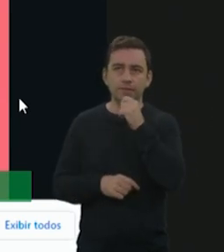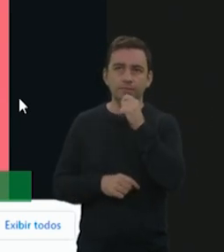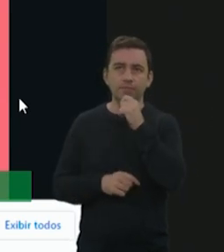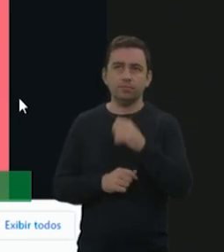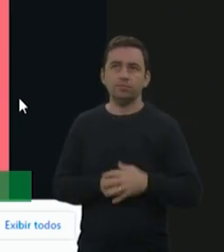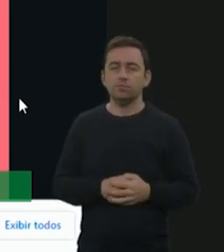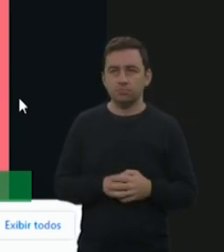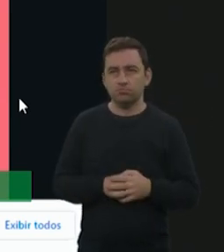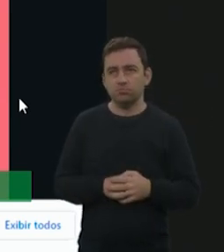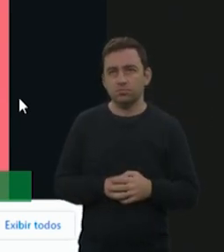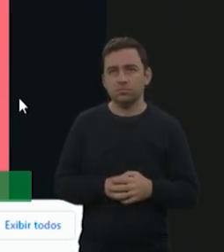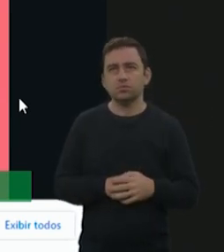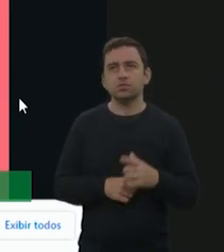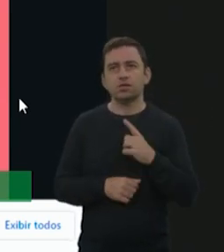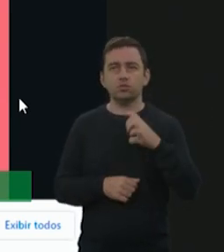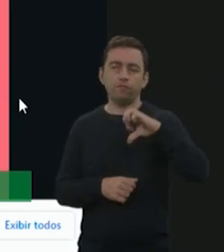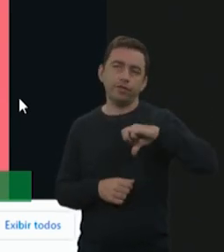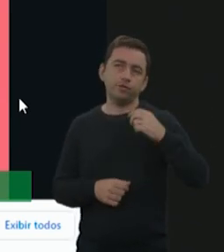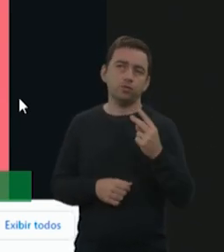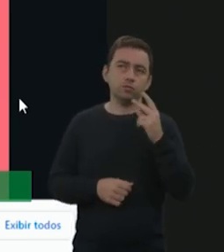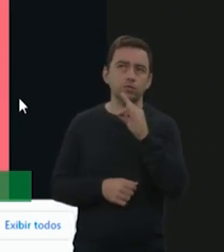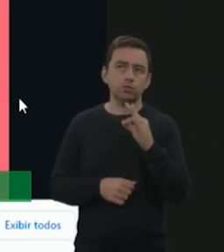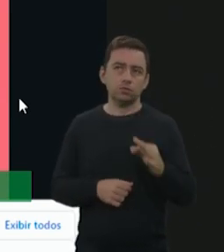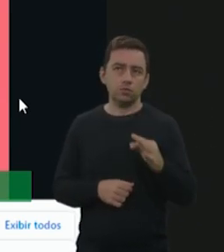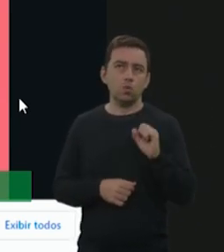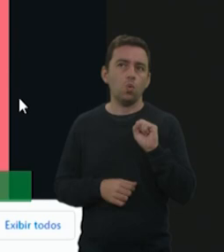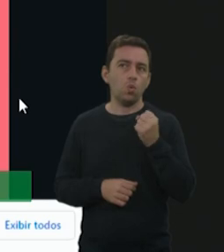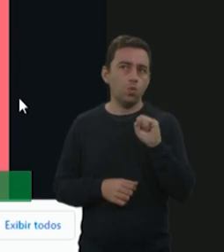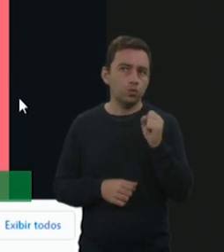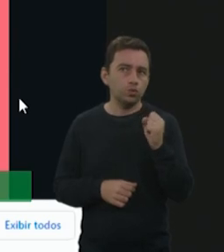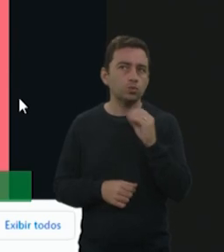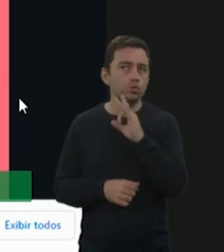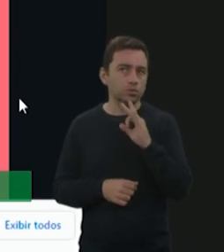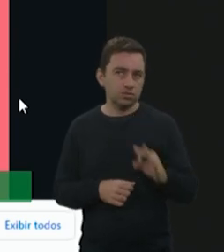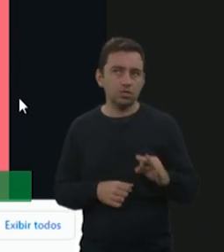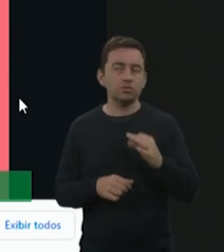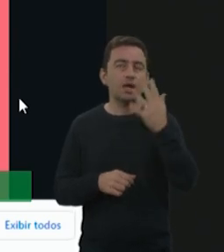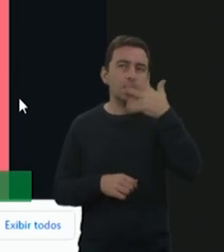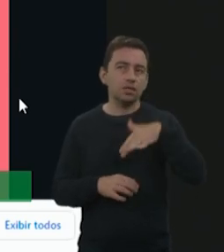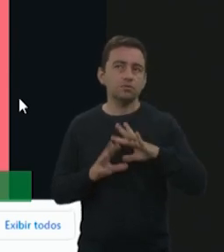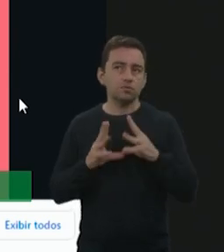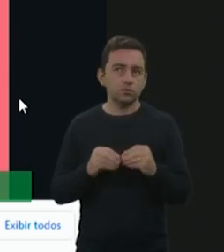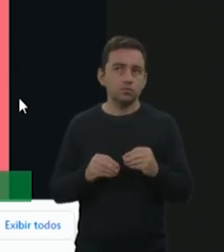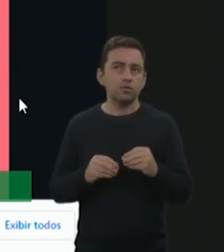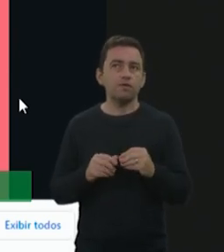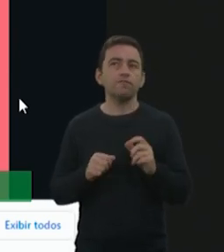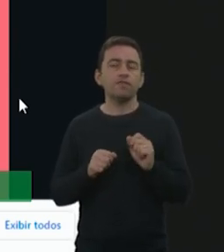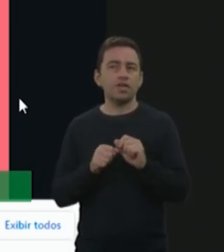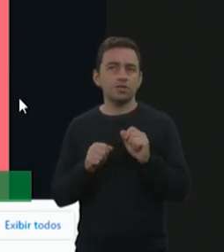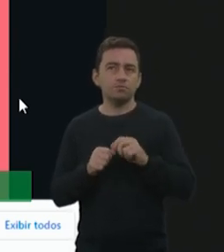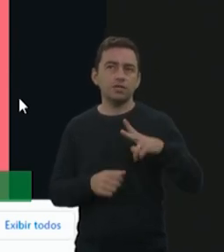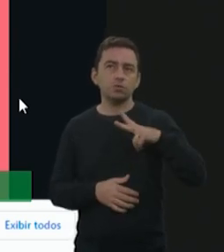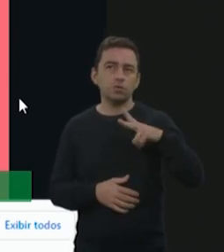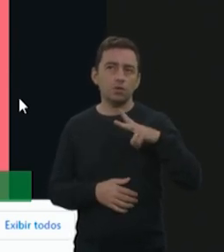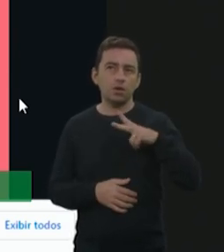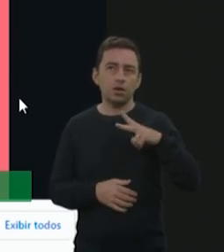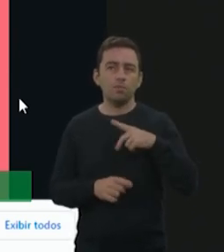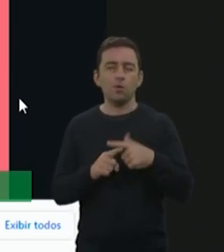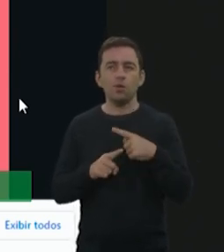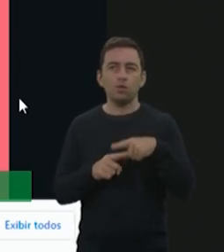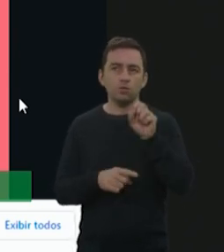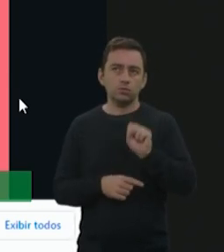com 92%, então 8% das crianças a gente acredita que fizeram no privado. Então, a cobertura do SUS